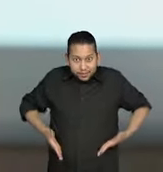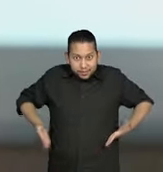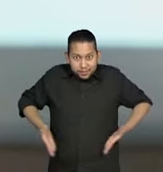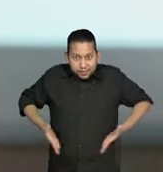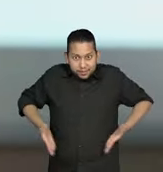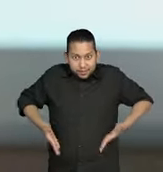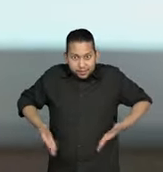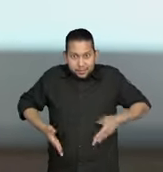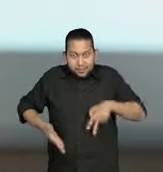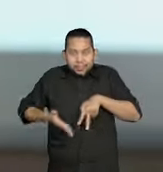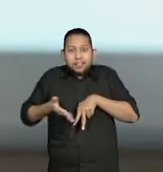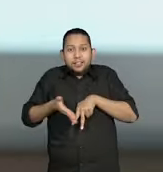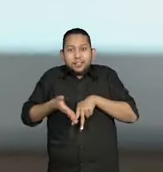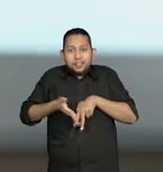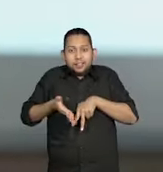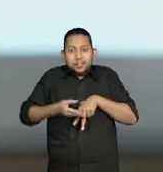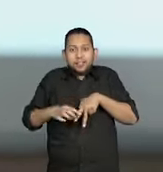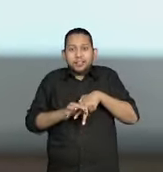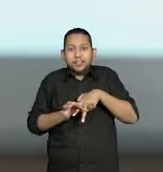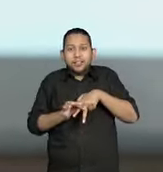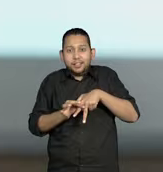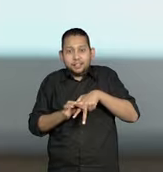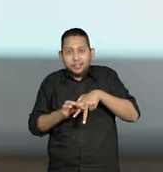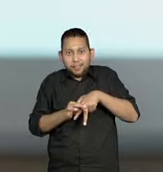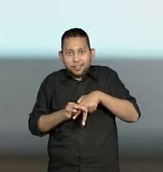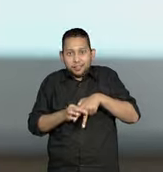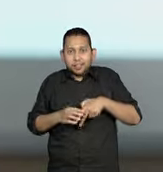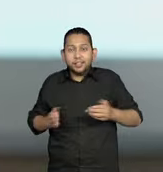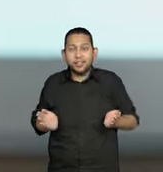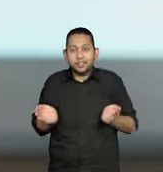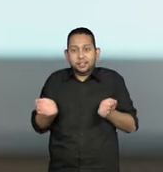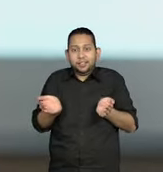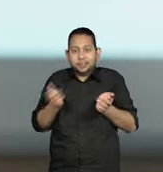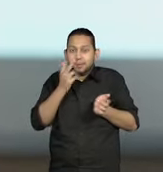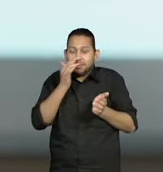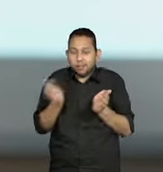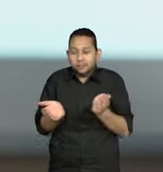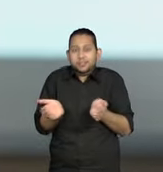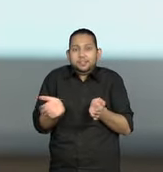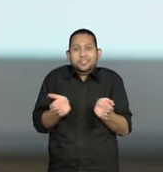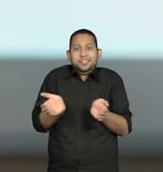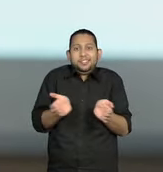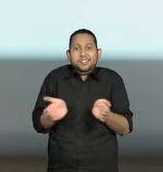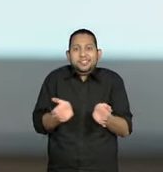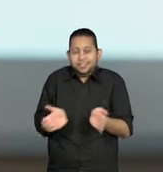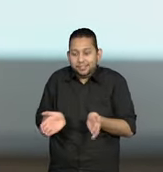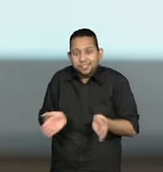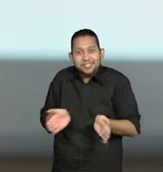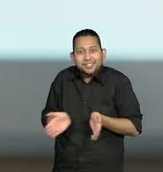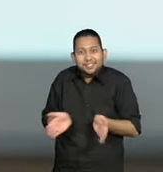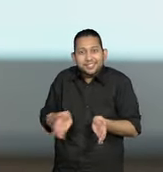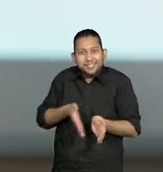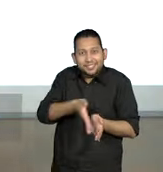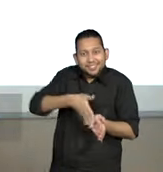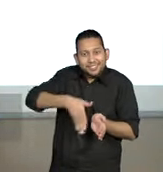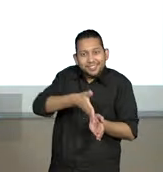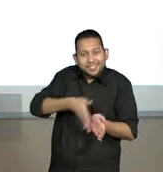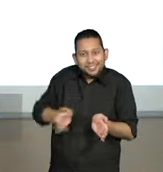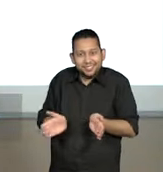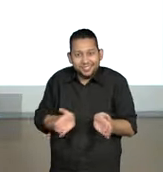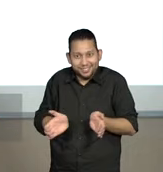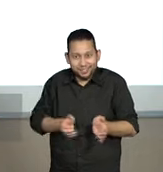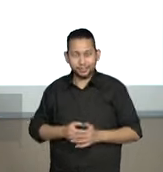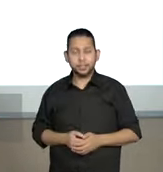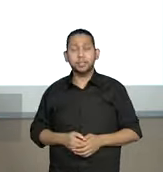bacia, tá? Nós também temos ossos que são laminares. Ossos irregulares, nós temos